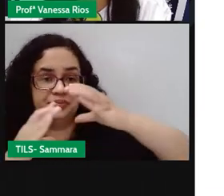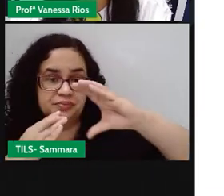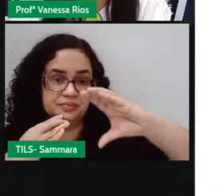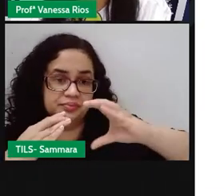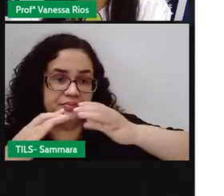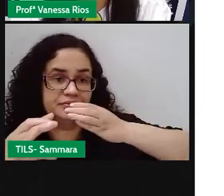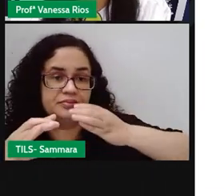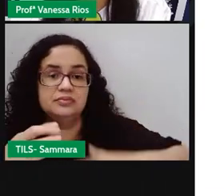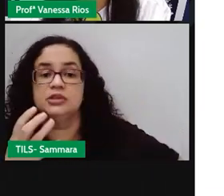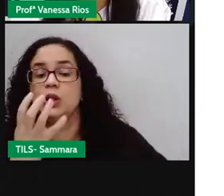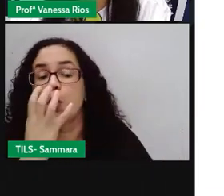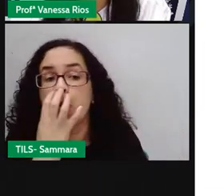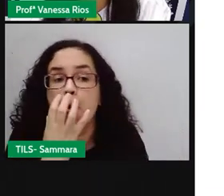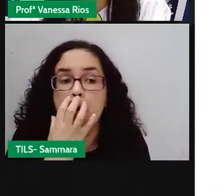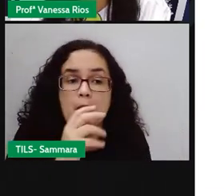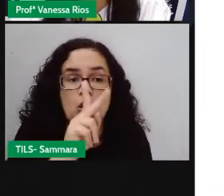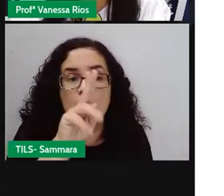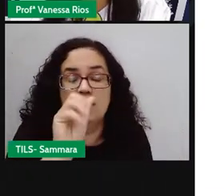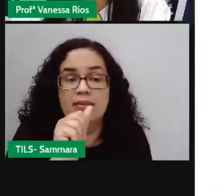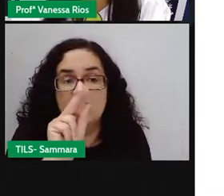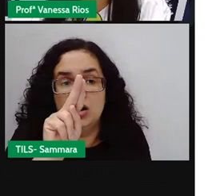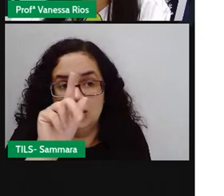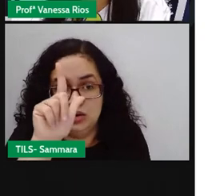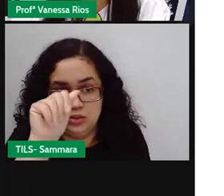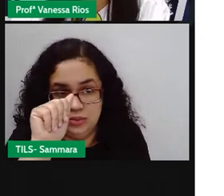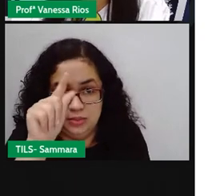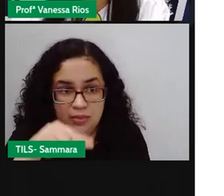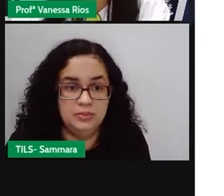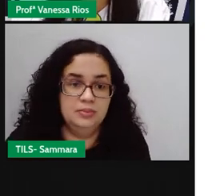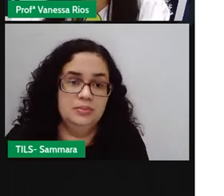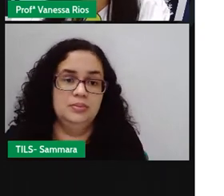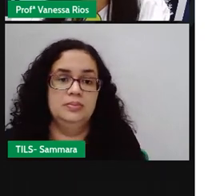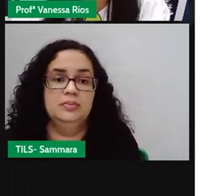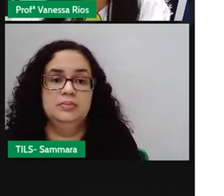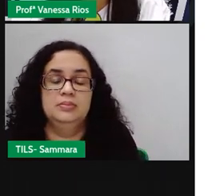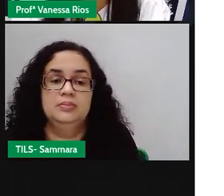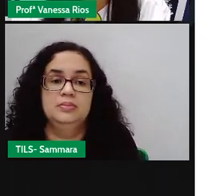cantar chamando o cachorro: 'Cubá, cubá, cubá.'"